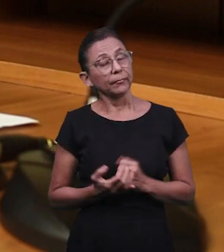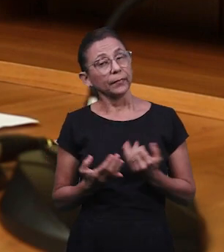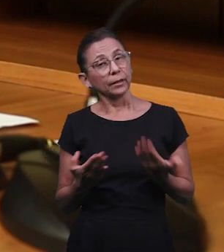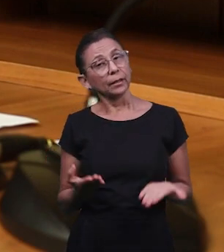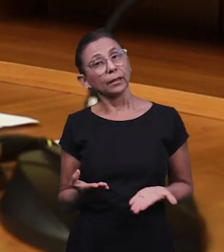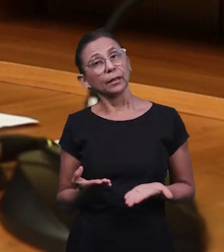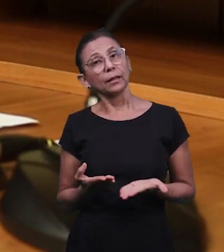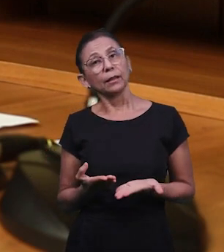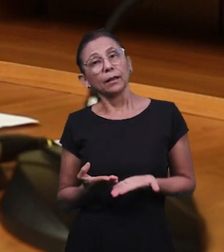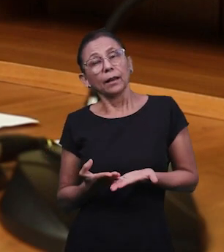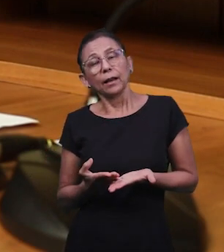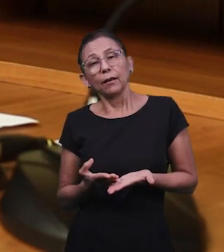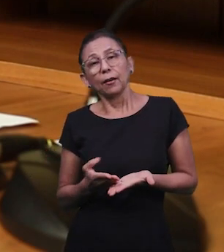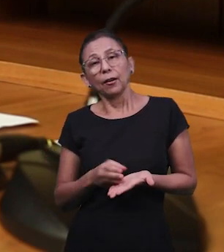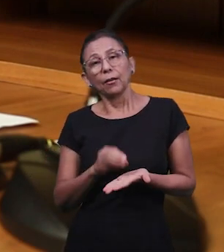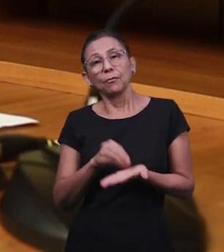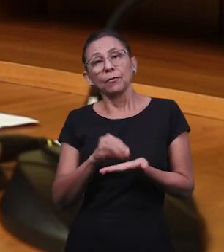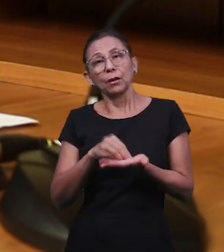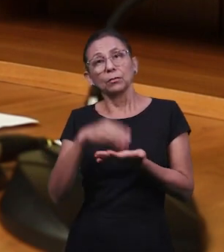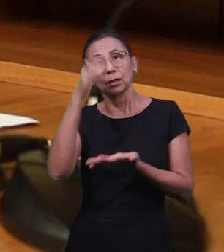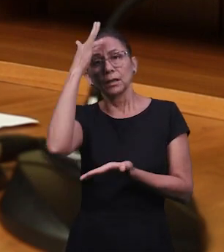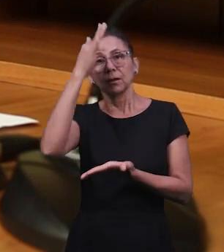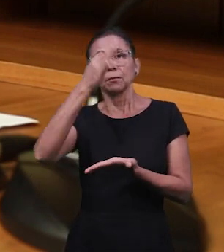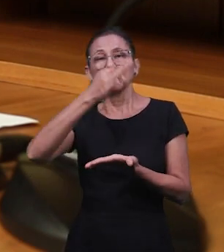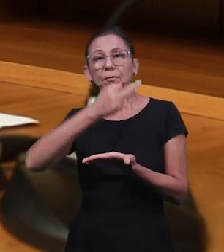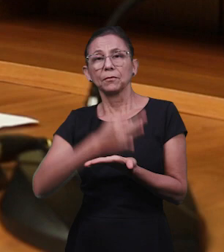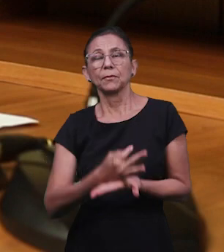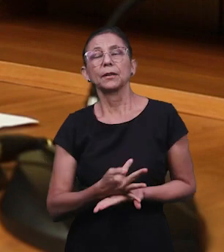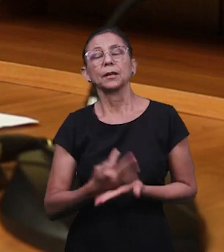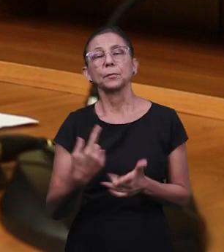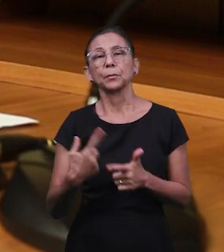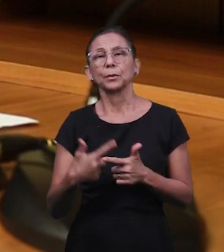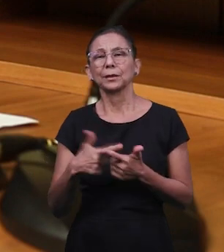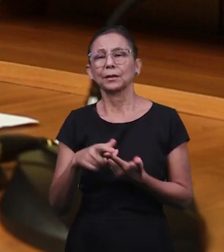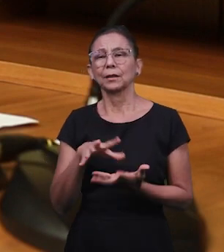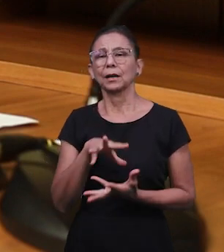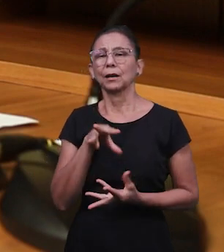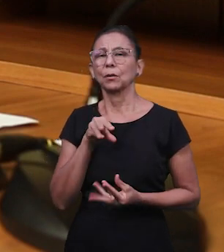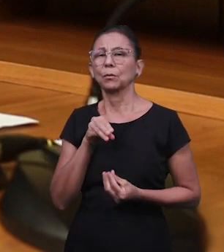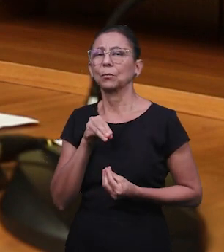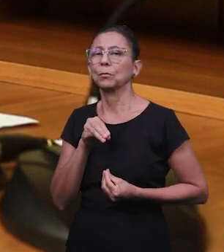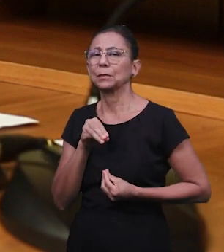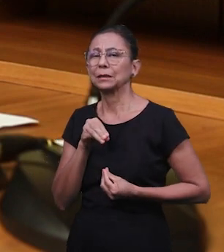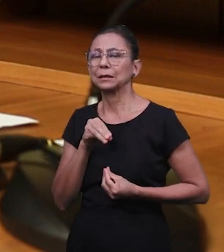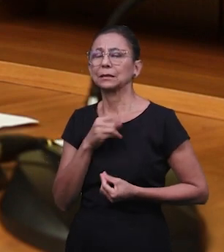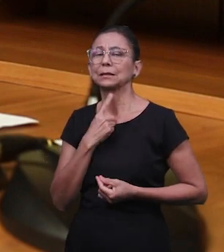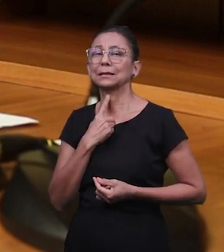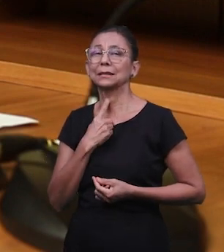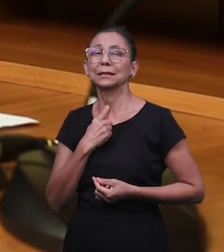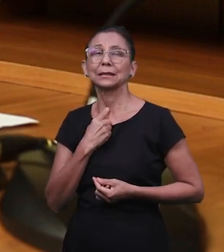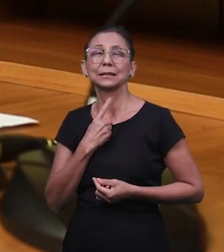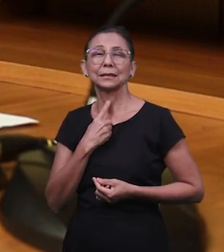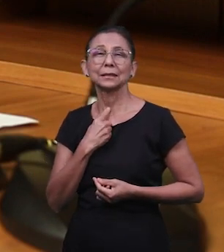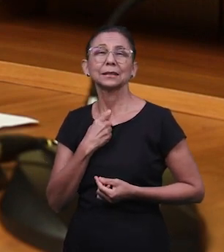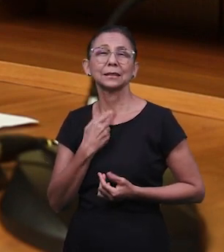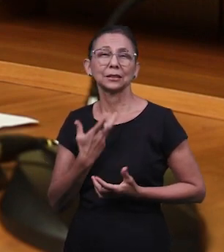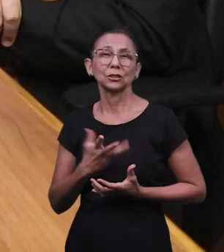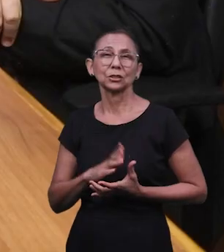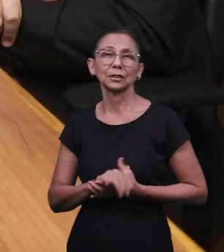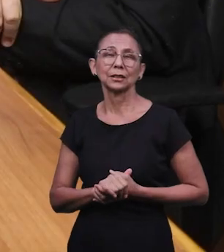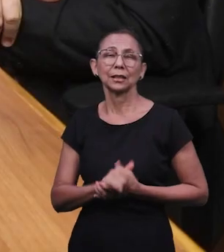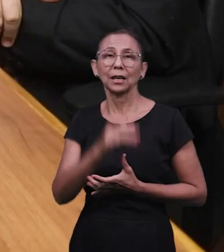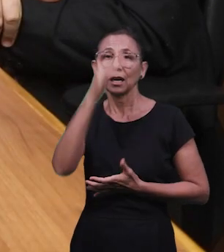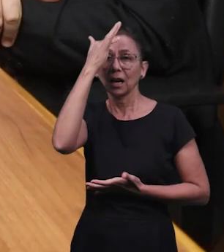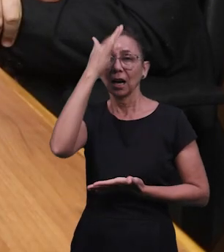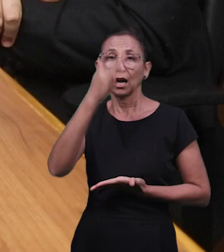Essa é a grande realidade, né? As pessoas hoje, a sede da alma, né, que é conhecido como a sede da alma, ela